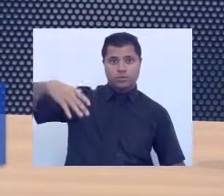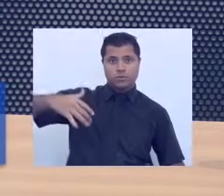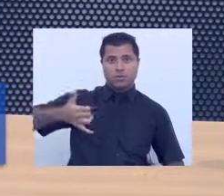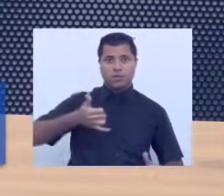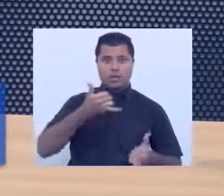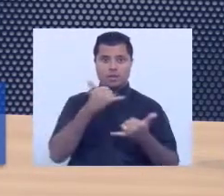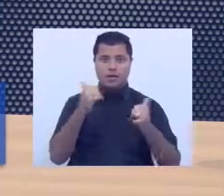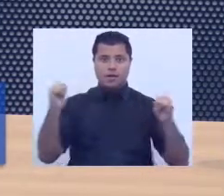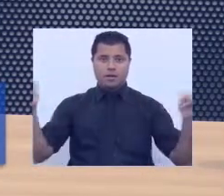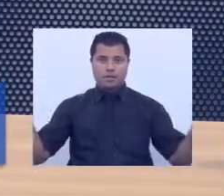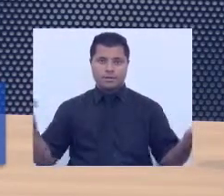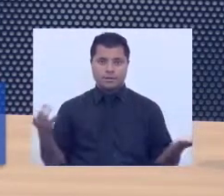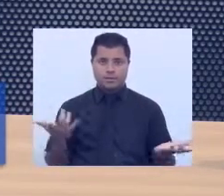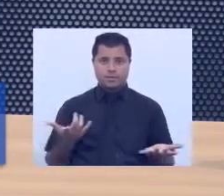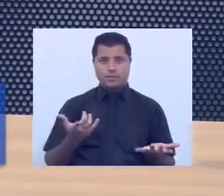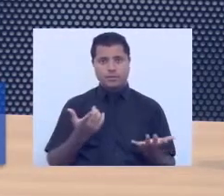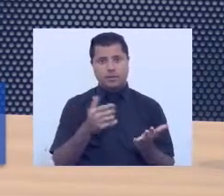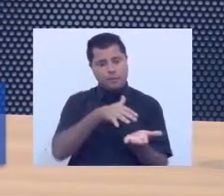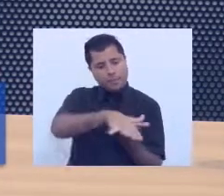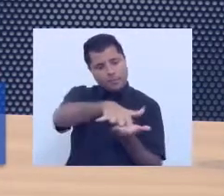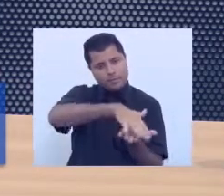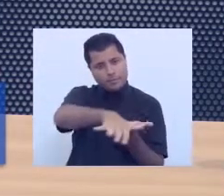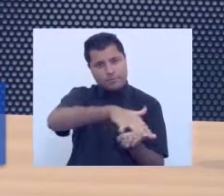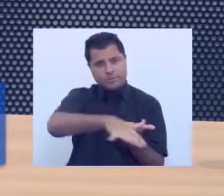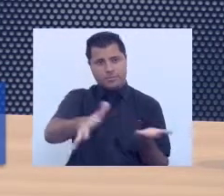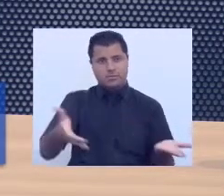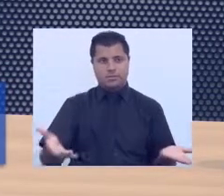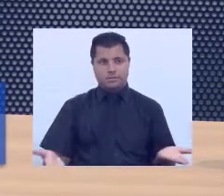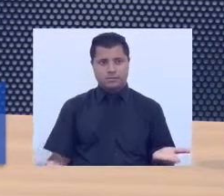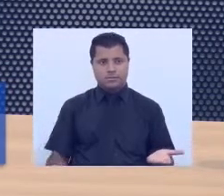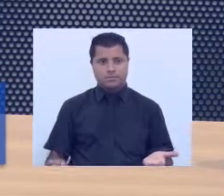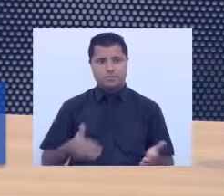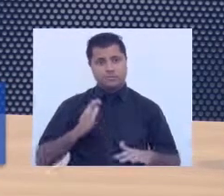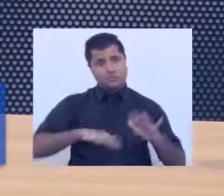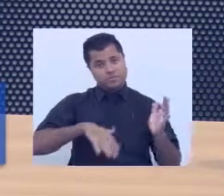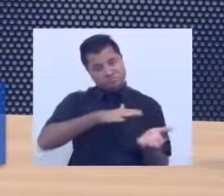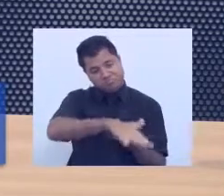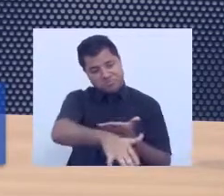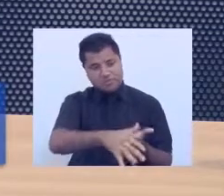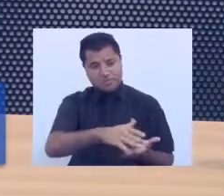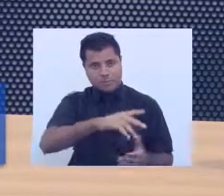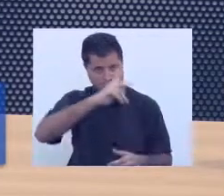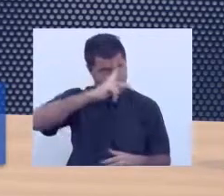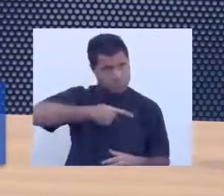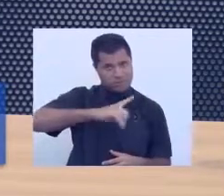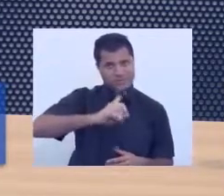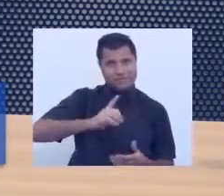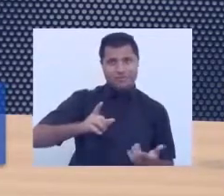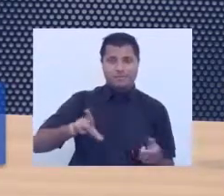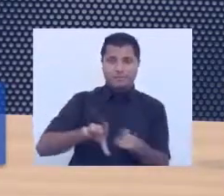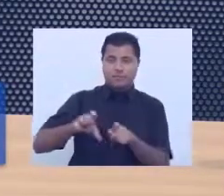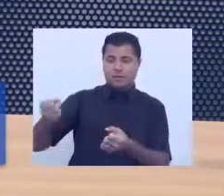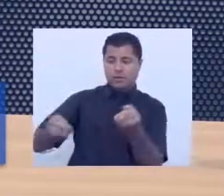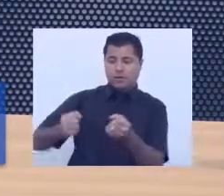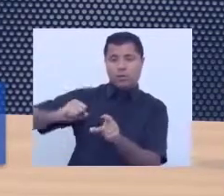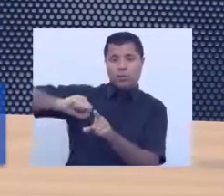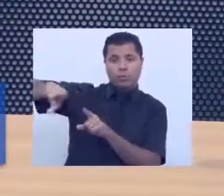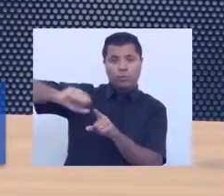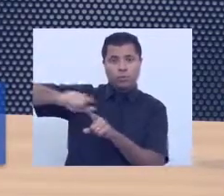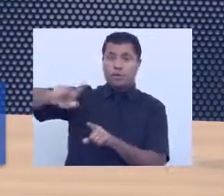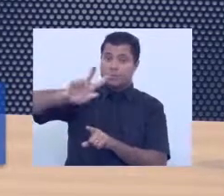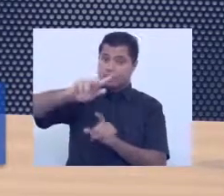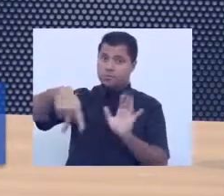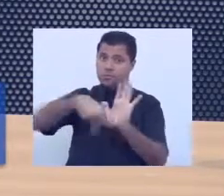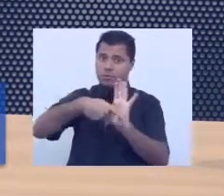energia, impressão gráfica, material pode ser feito. Locação de veículos para as atividades